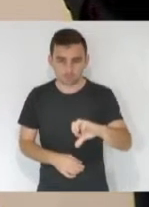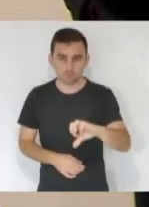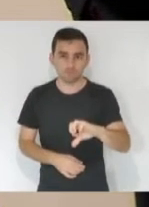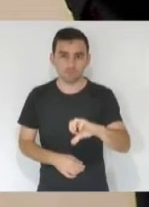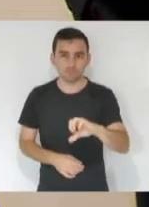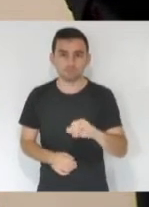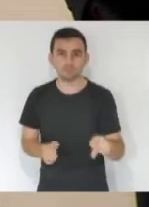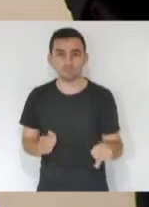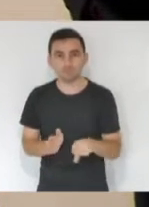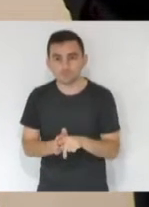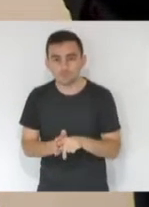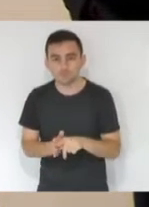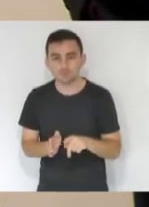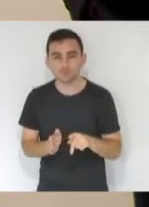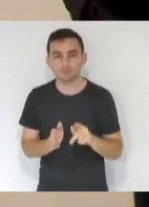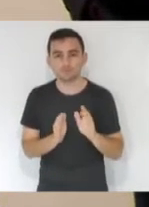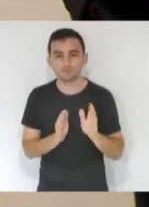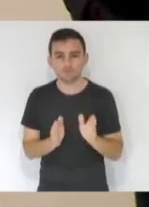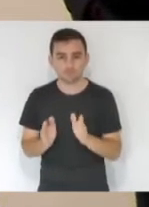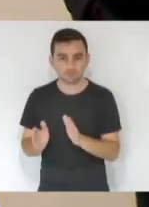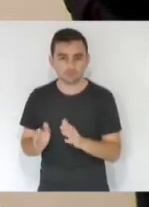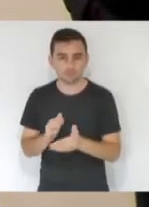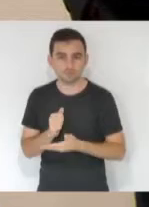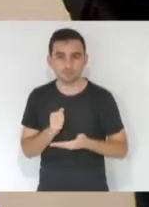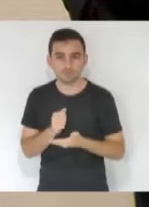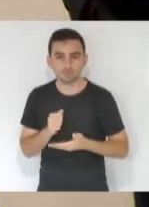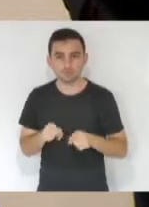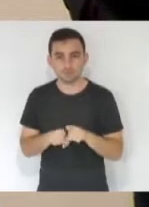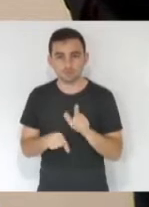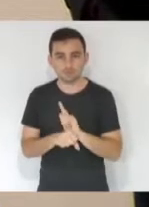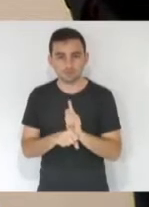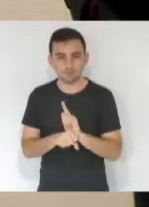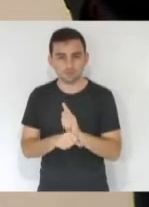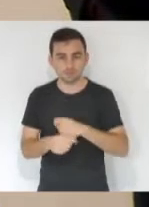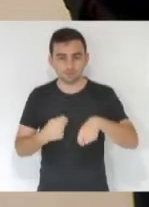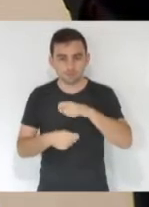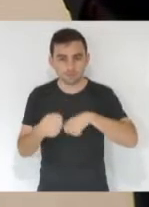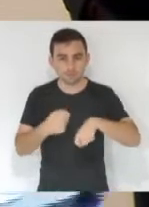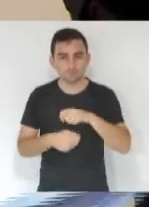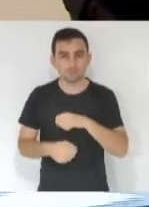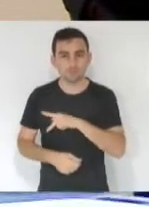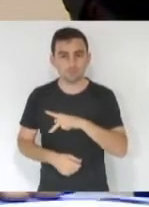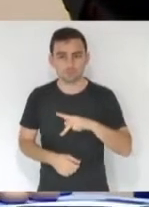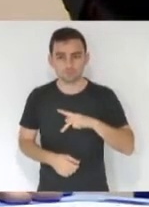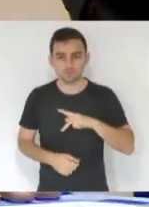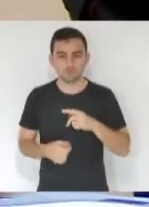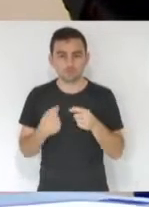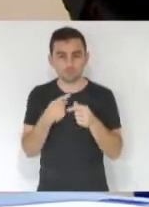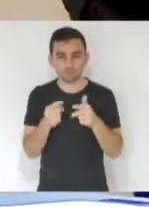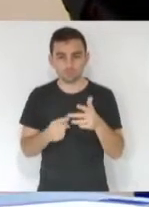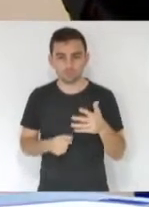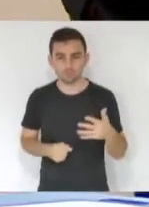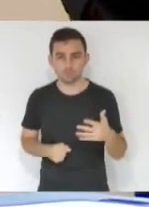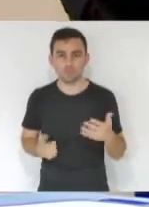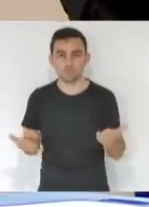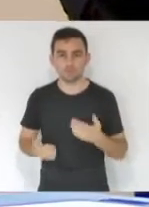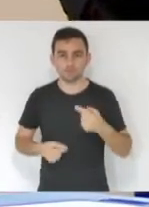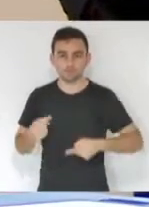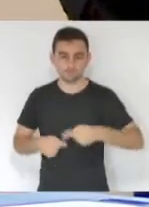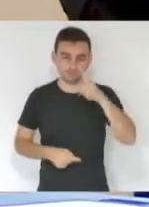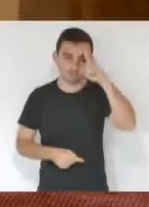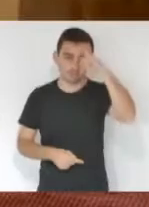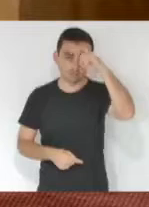básica eo modelo de gestão de administração pública estabelece outras providências a palavra para discutir o deputado marcos vieira não